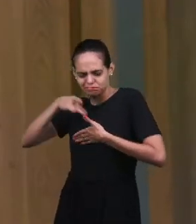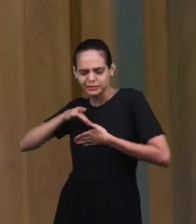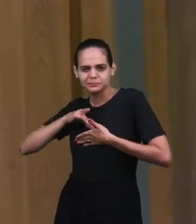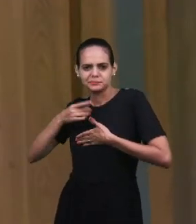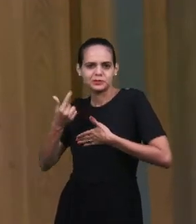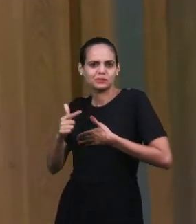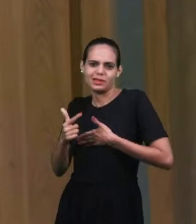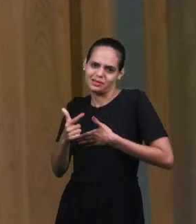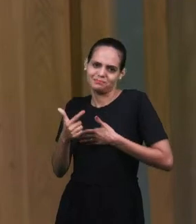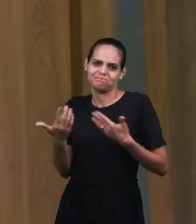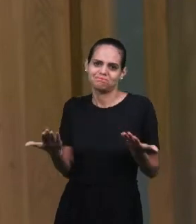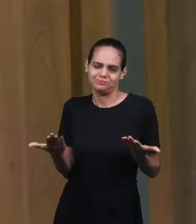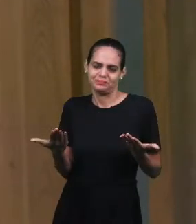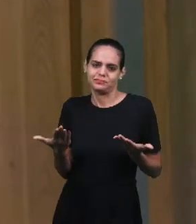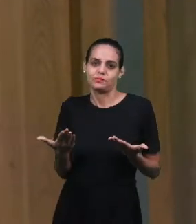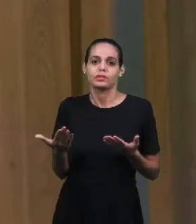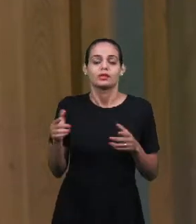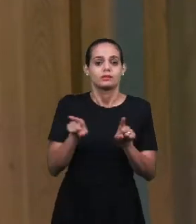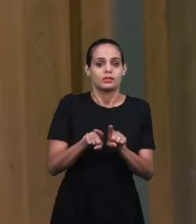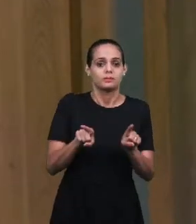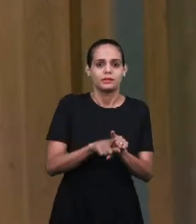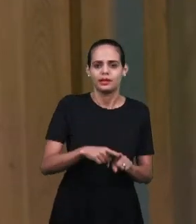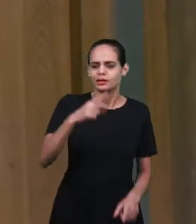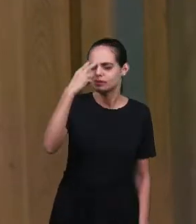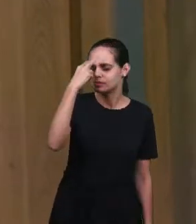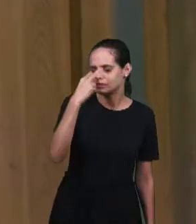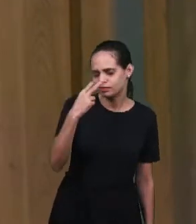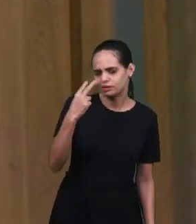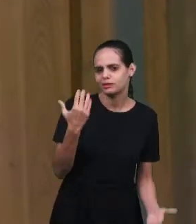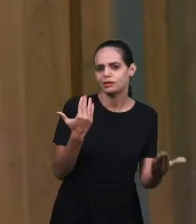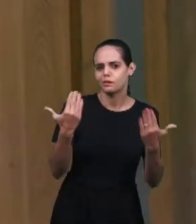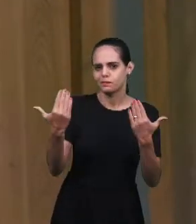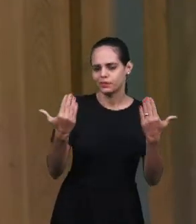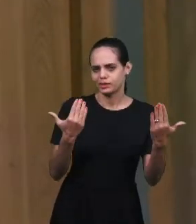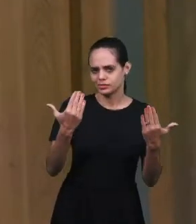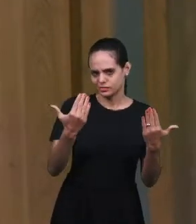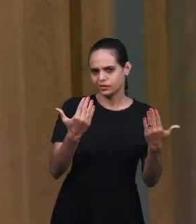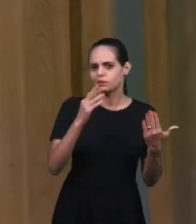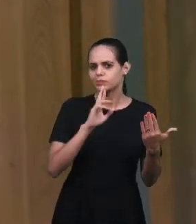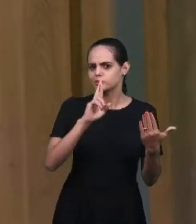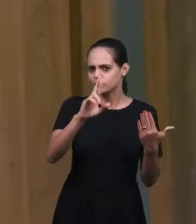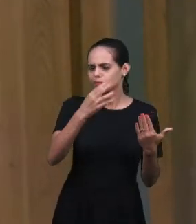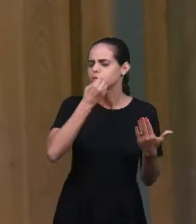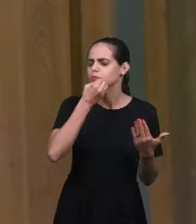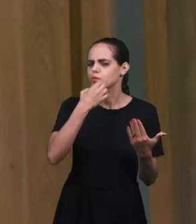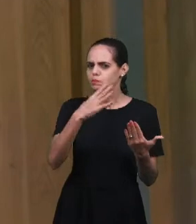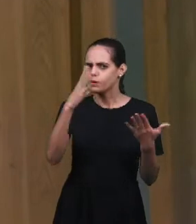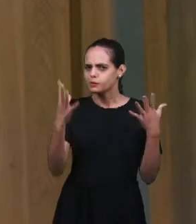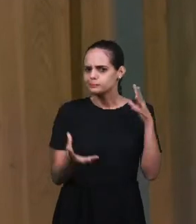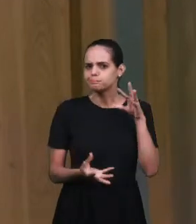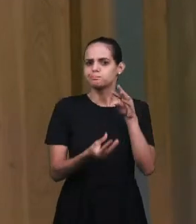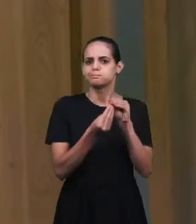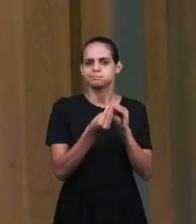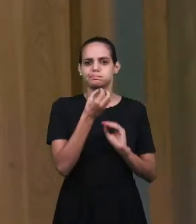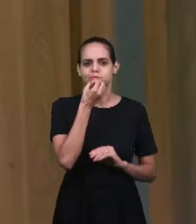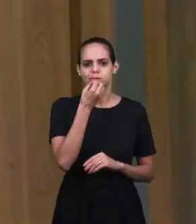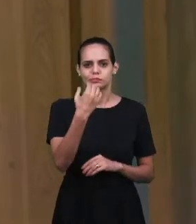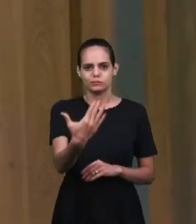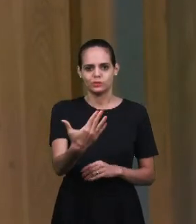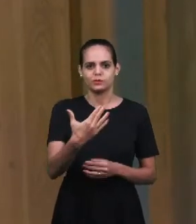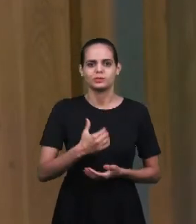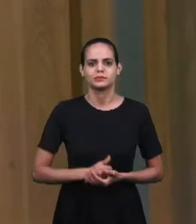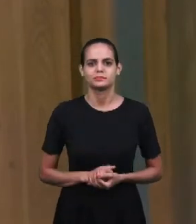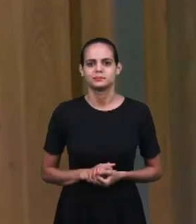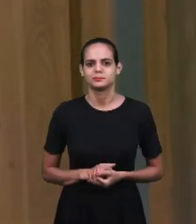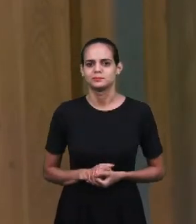muito bem colocada, a cegueira também, bem explicado pelo irmão, uma resposta muito completa. Obrigado então pela sua